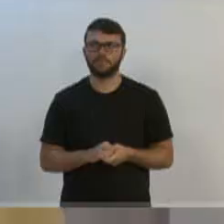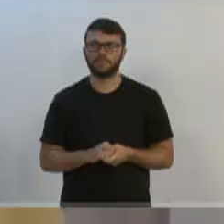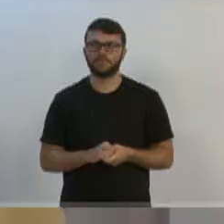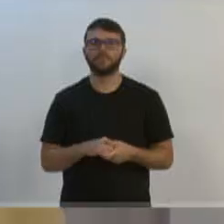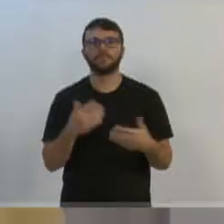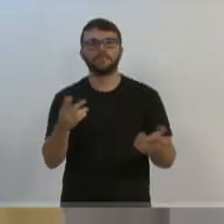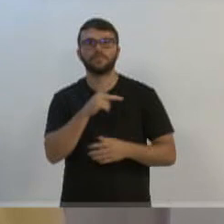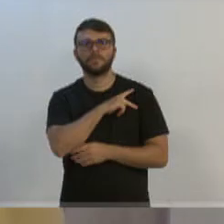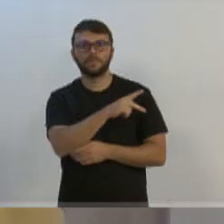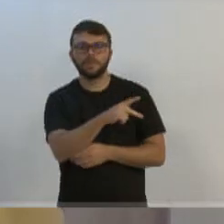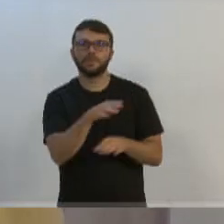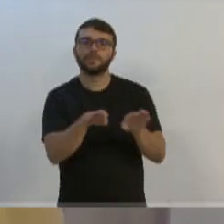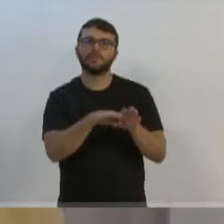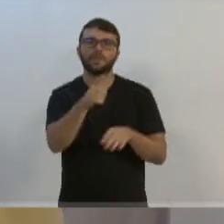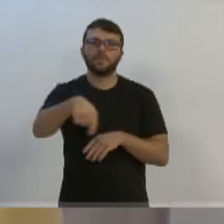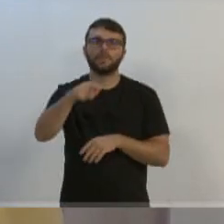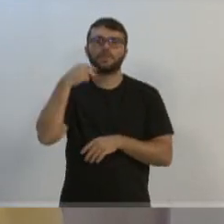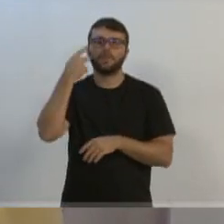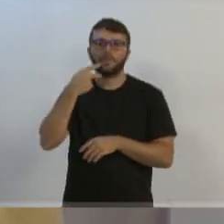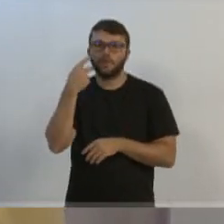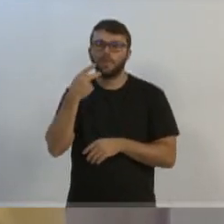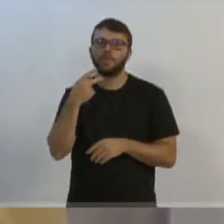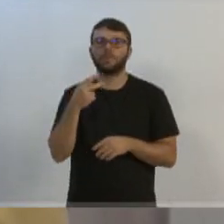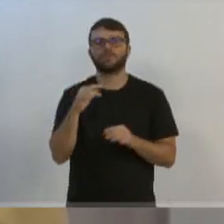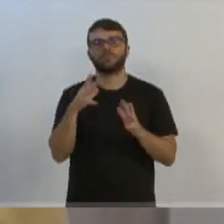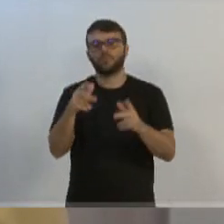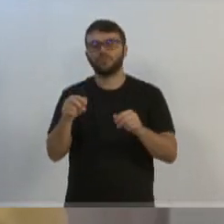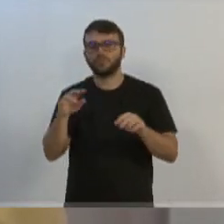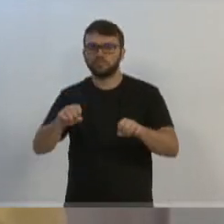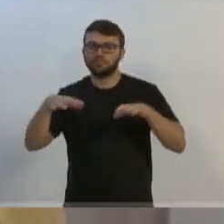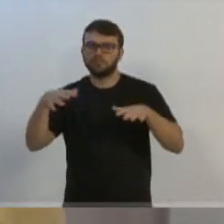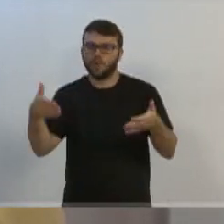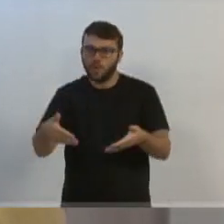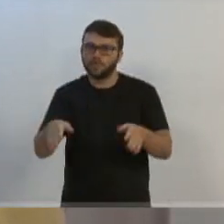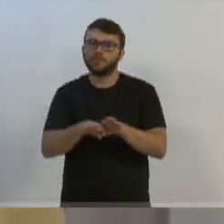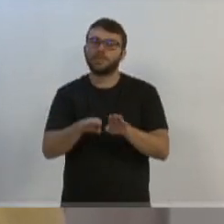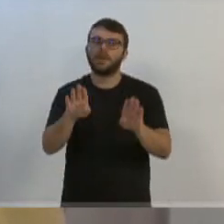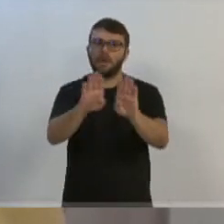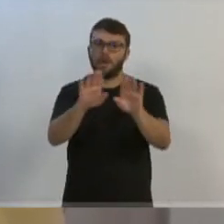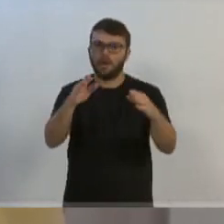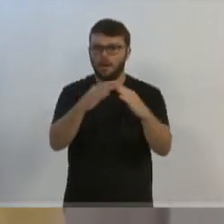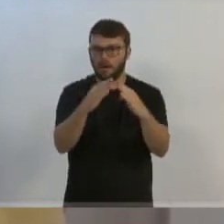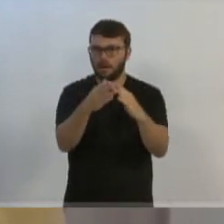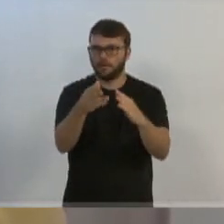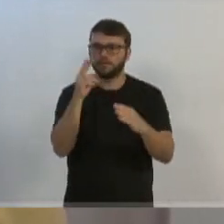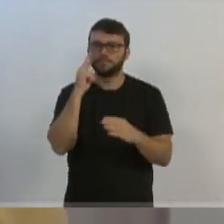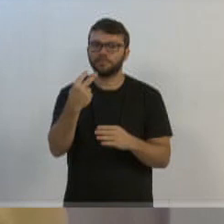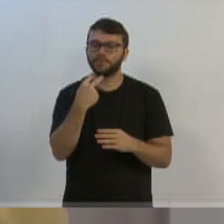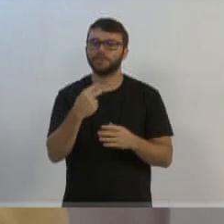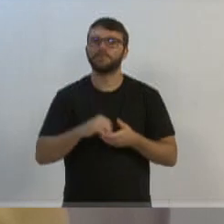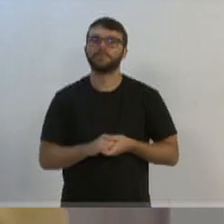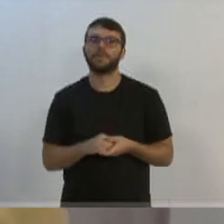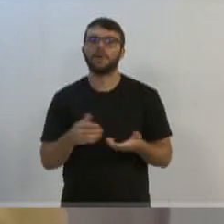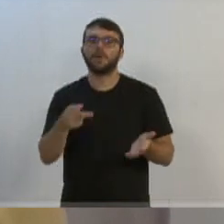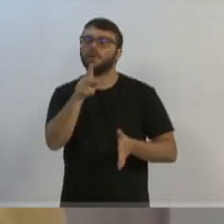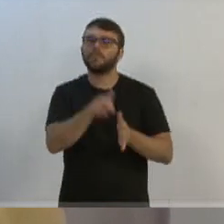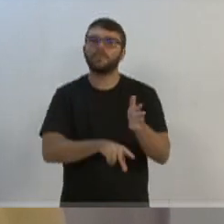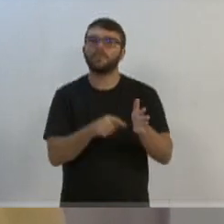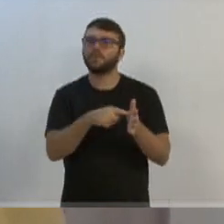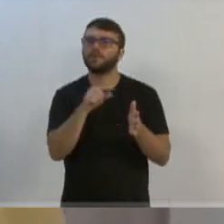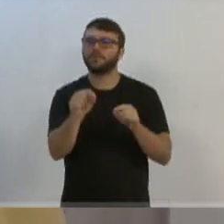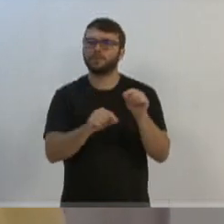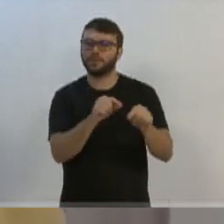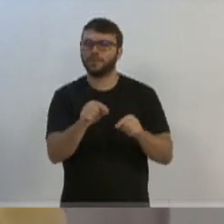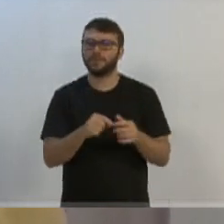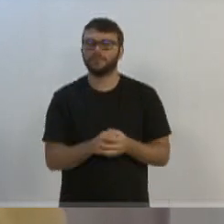Senhor presidente, senhores vereadores, público que nos assiste aqui em casa, a respeito desse projeto,